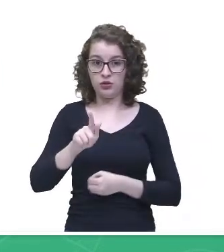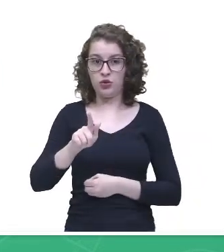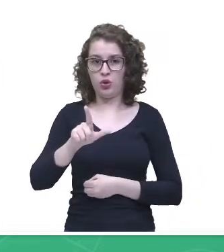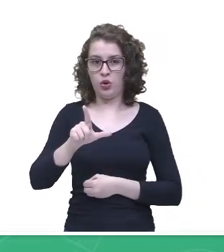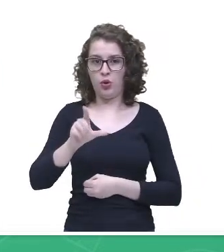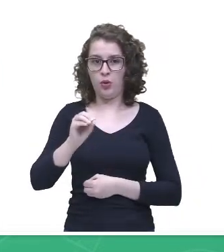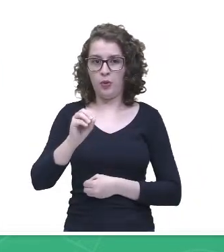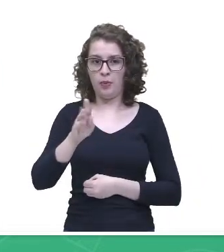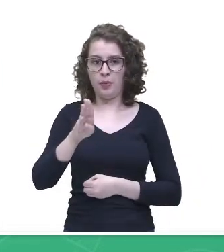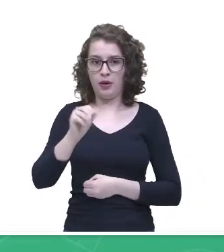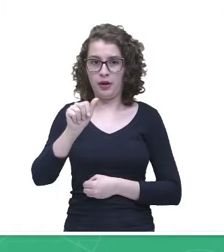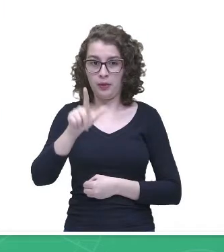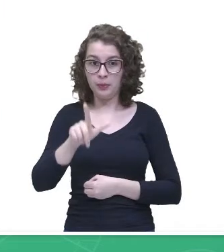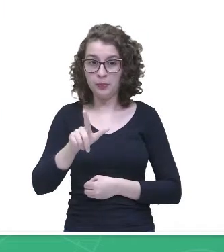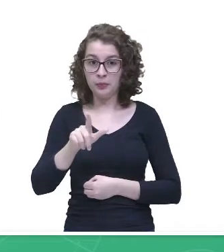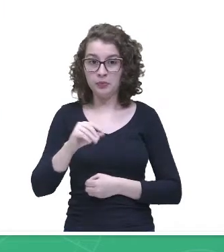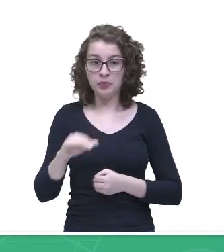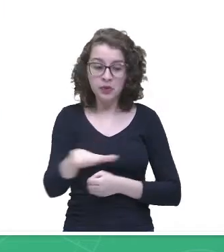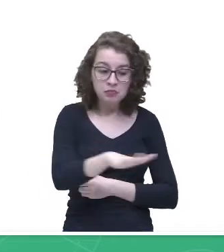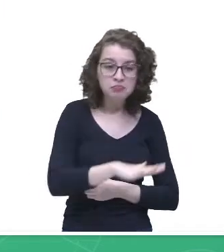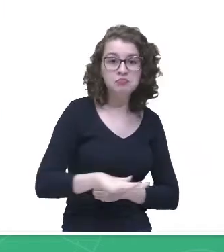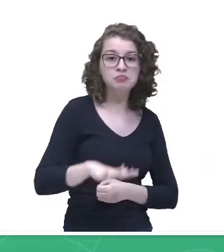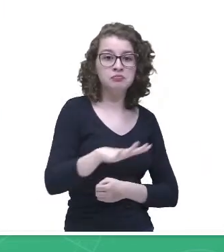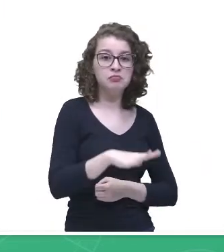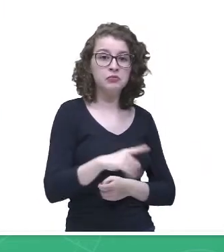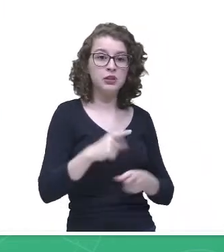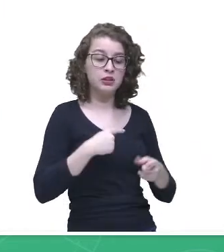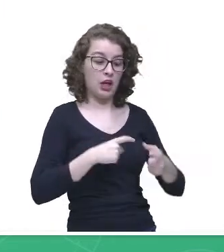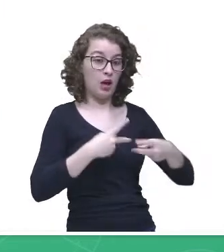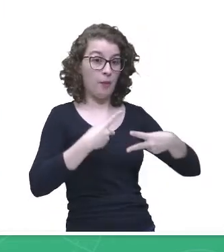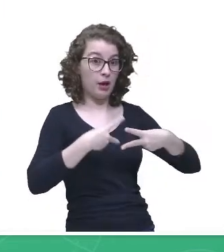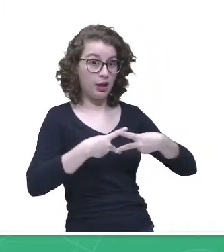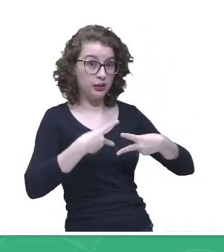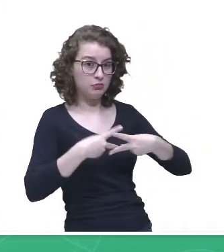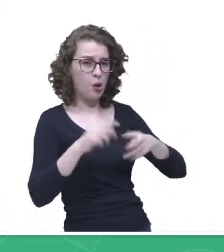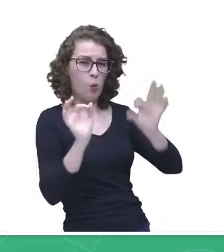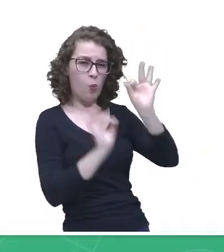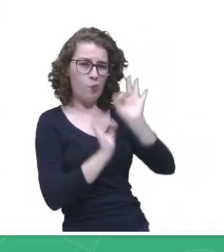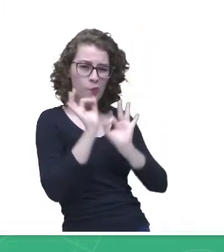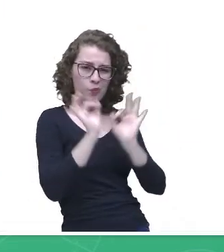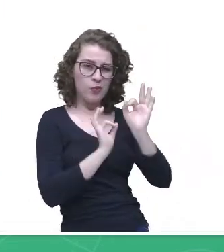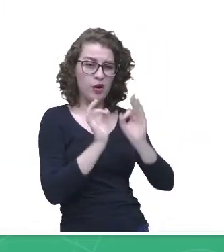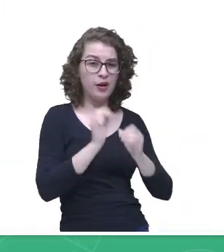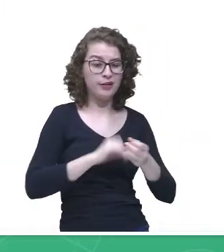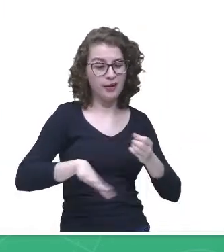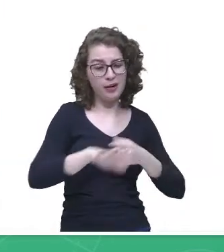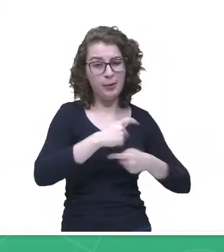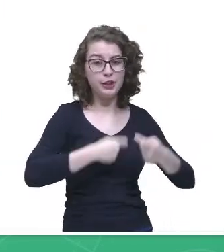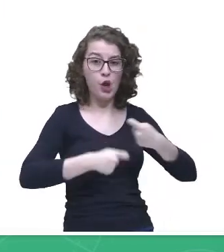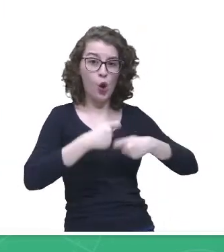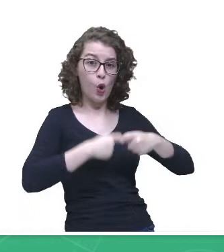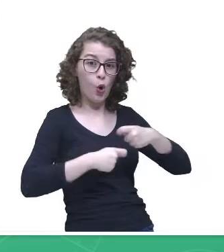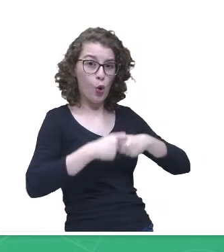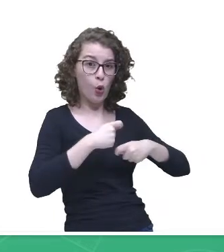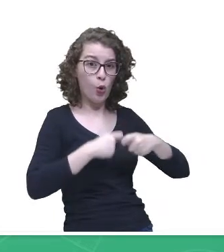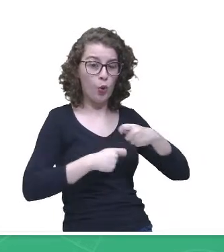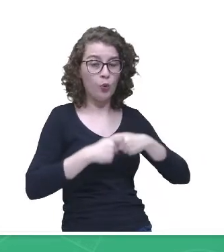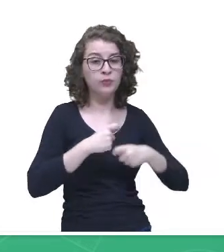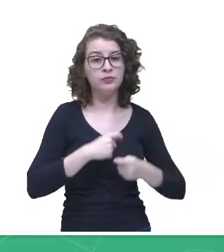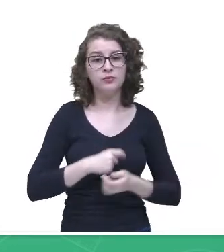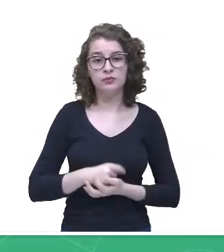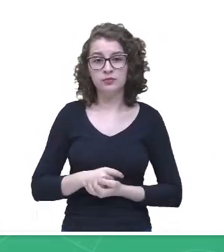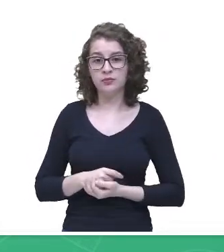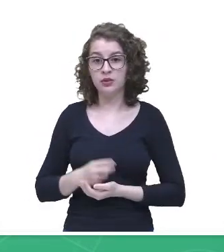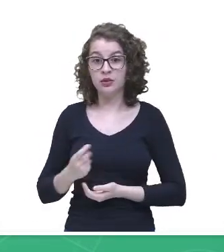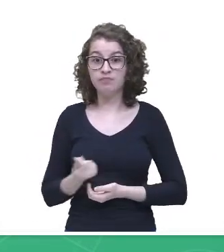constitui espaços relacionados de administração e planejamento, principalmente, da